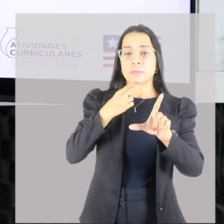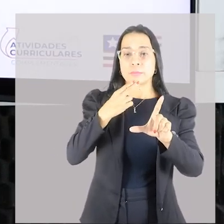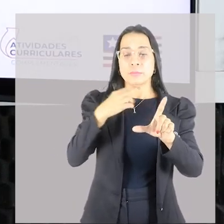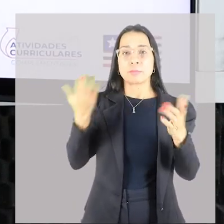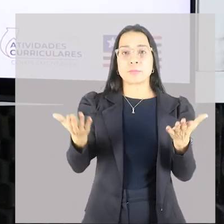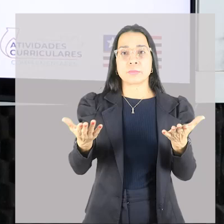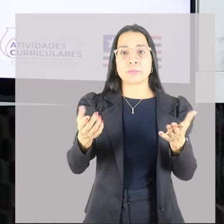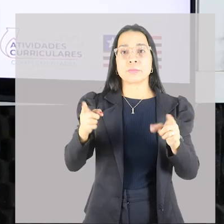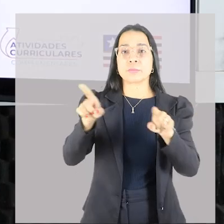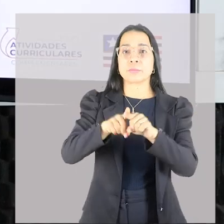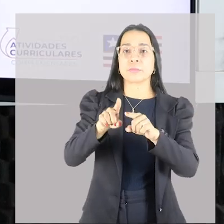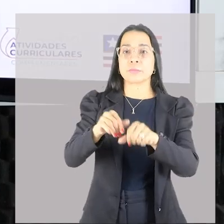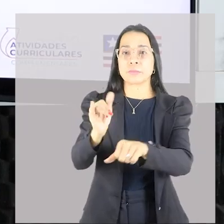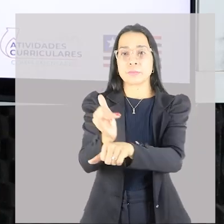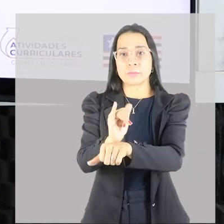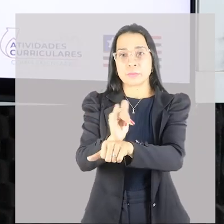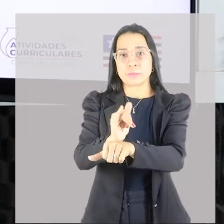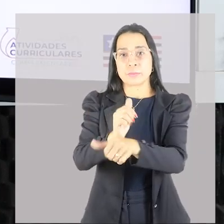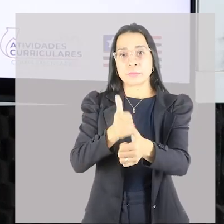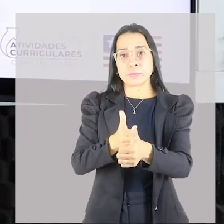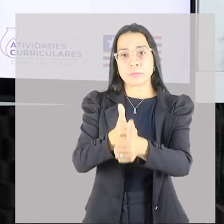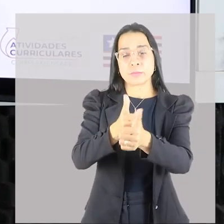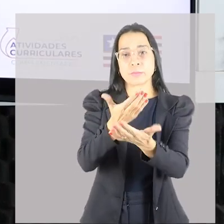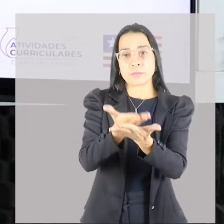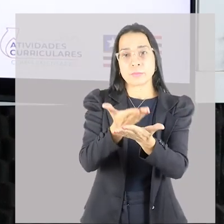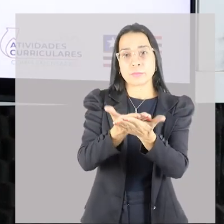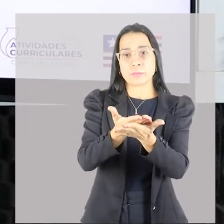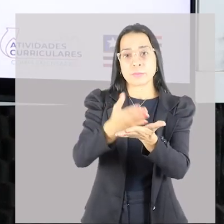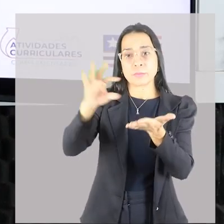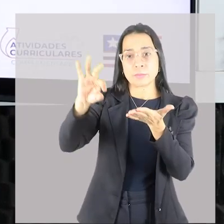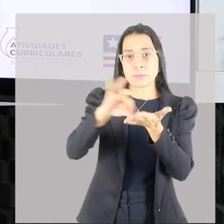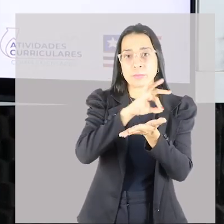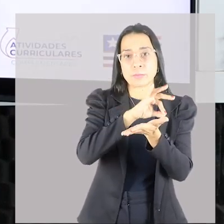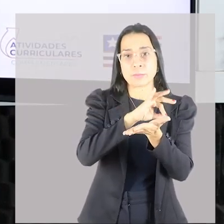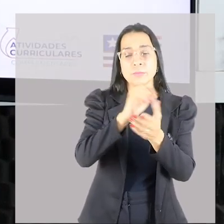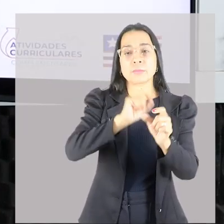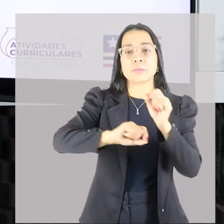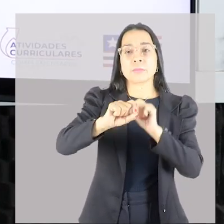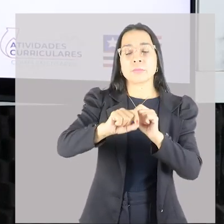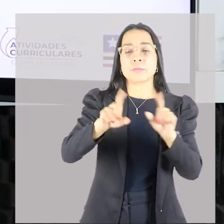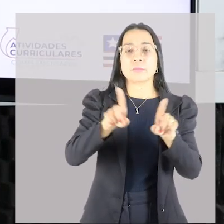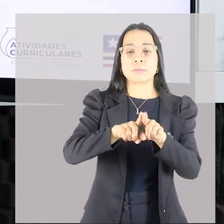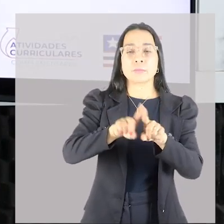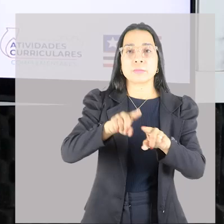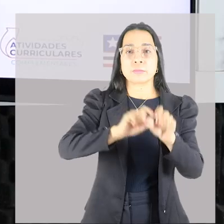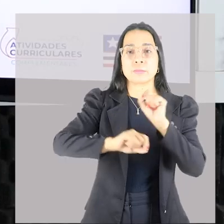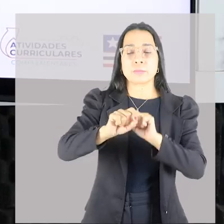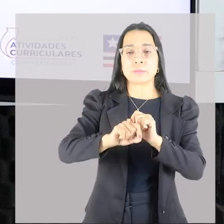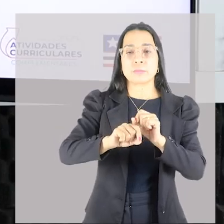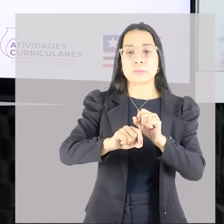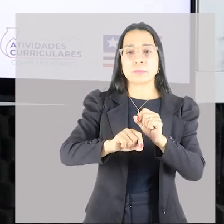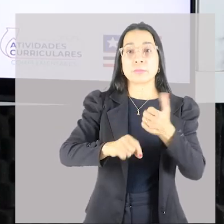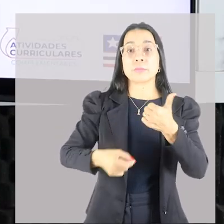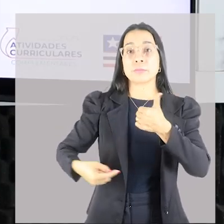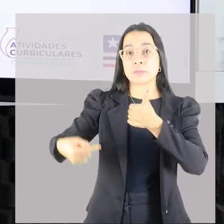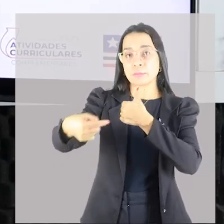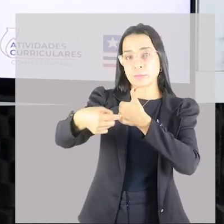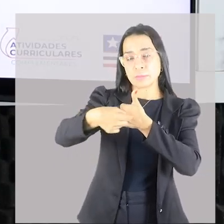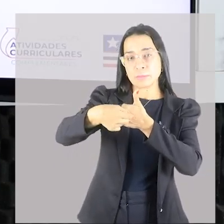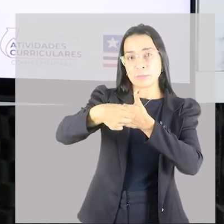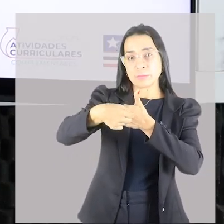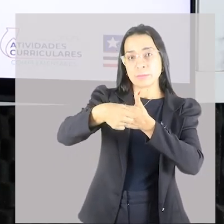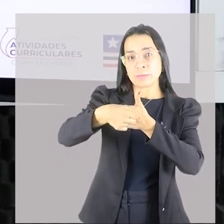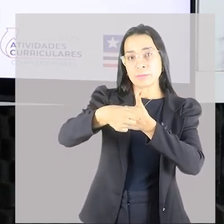também no YouTube, onde você está acompanhando essa aula, se inscrever no canal. E além disso também, deixar lá o seu like e o